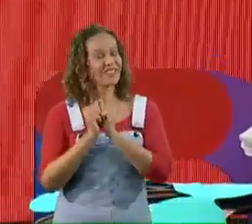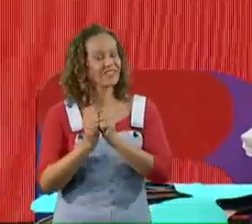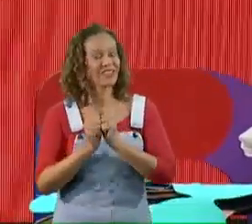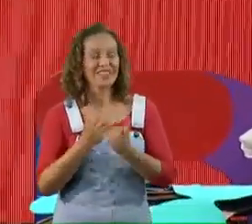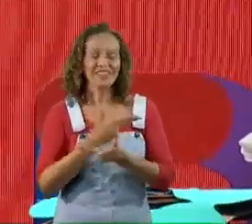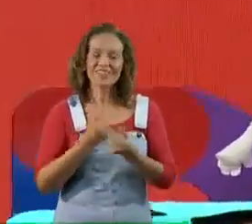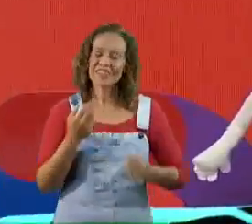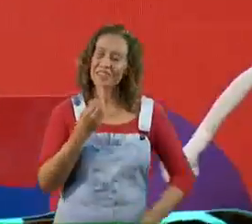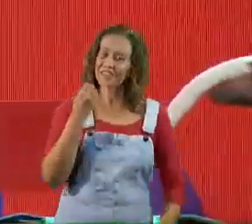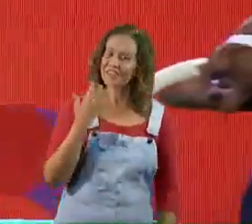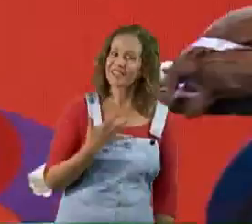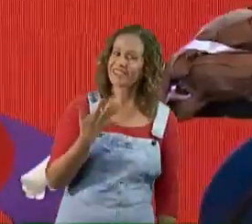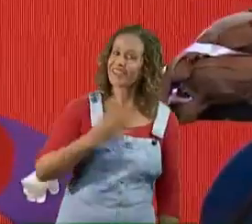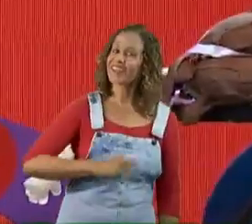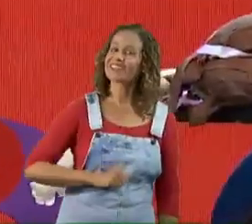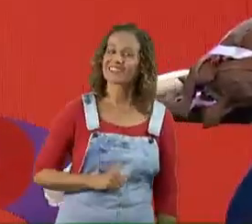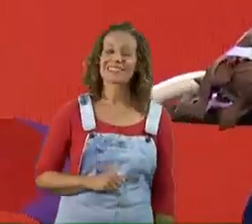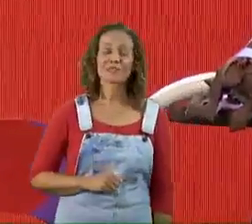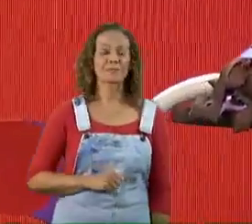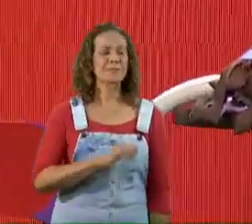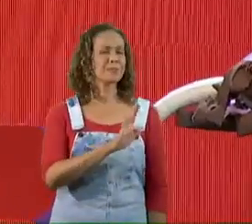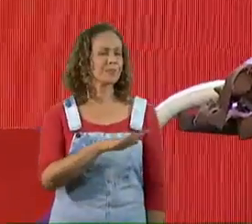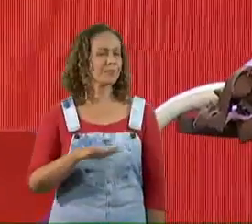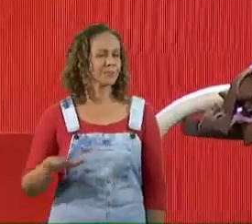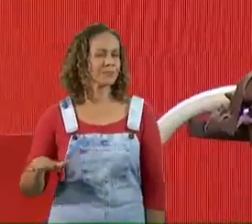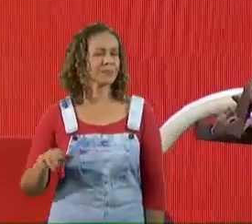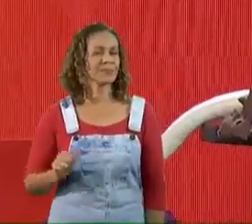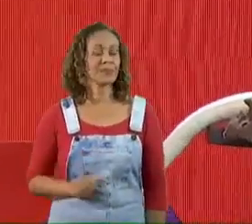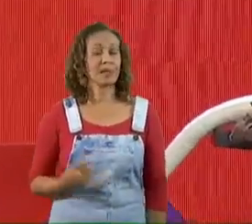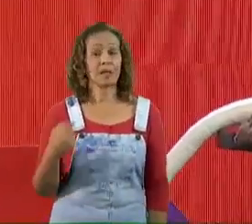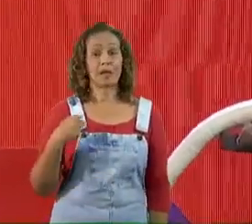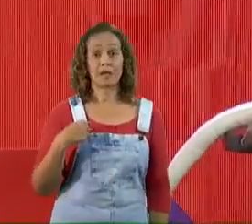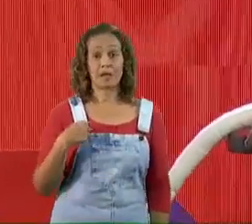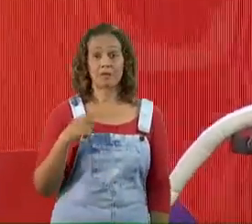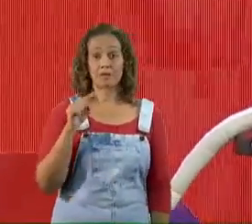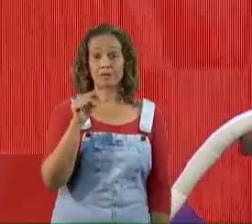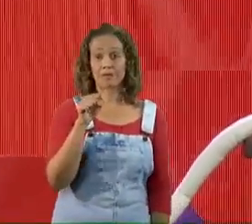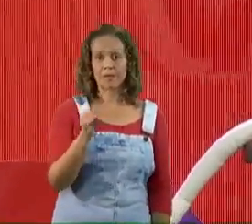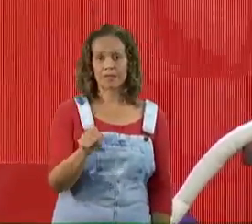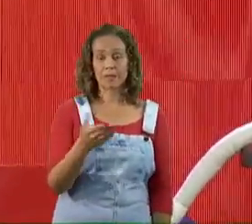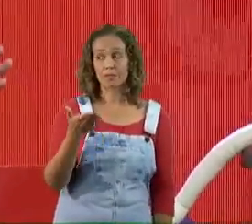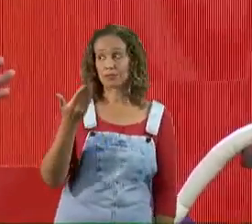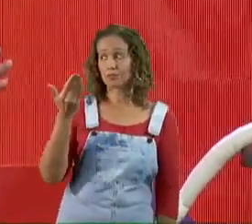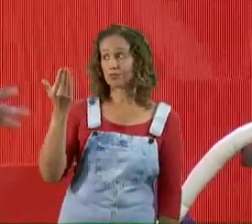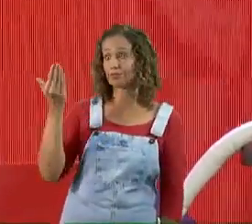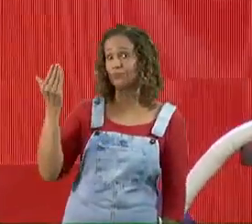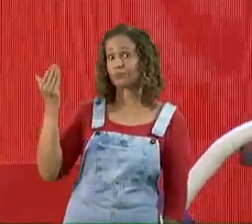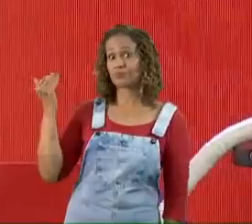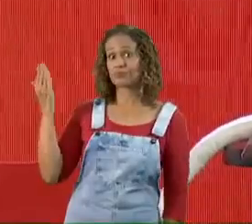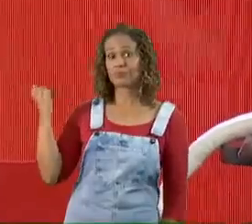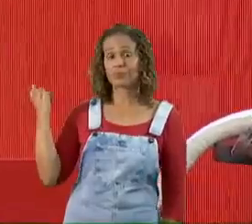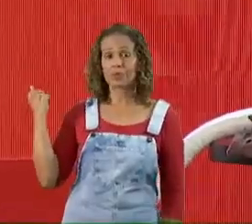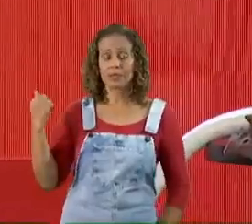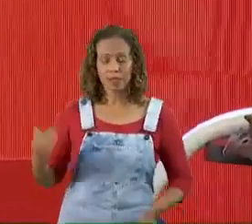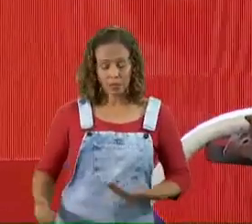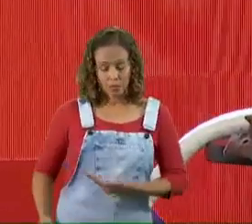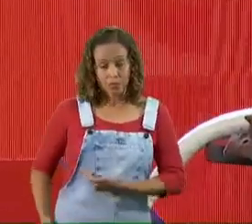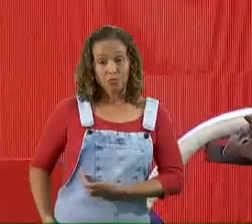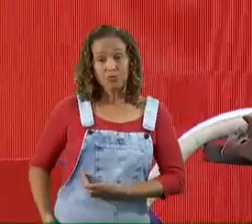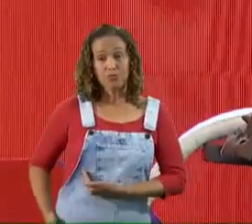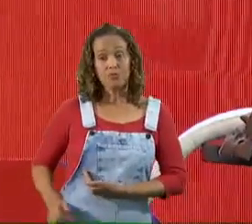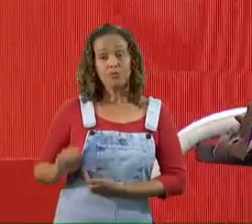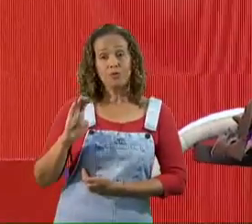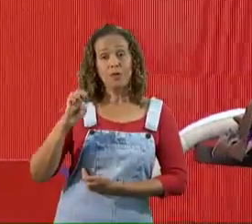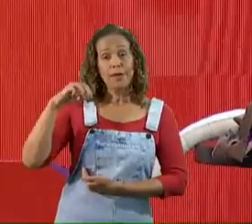coisa boa! Crianças, eu e você um dia fomos um embrião. É